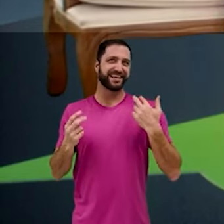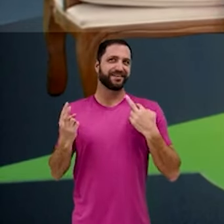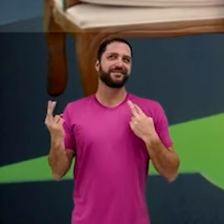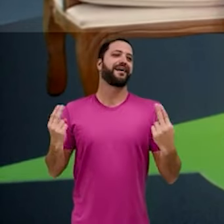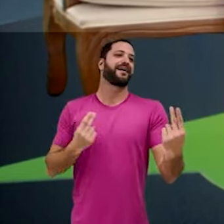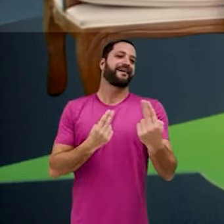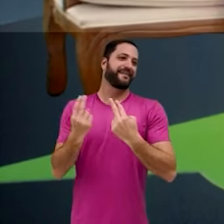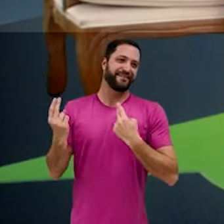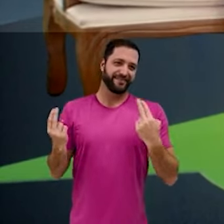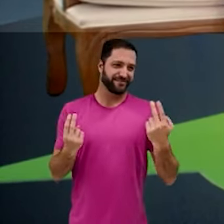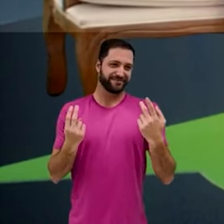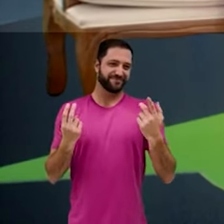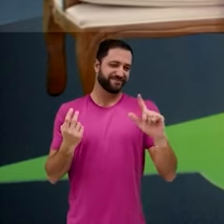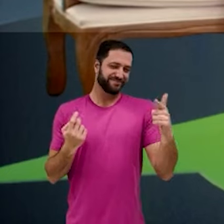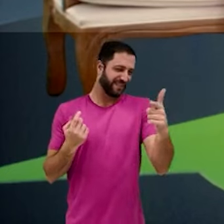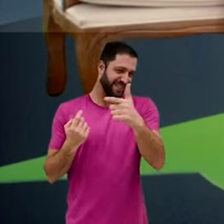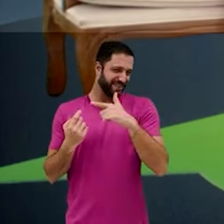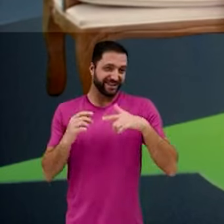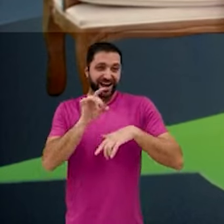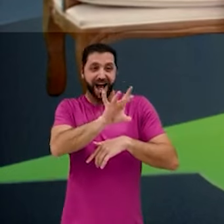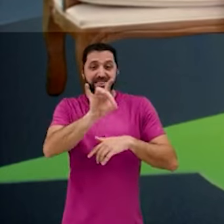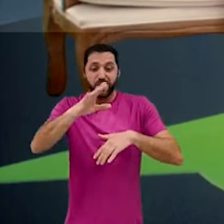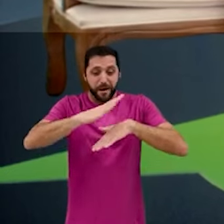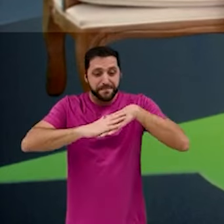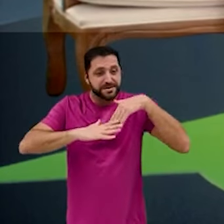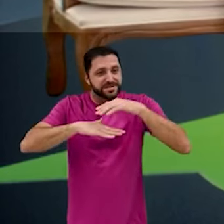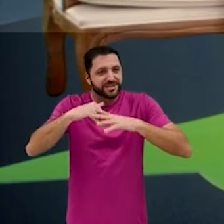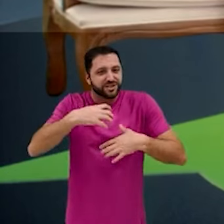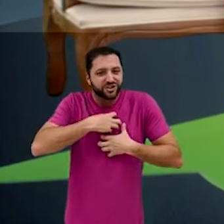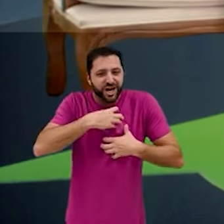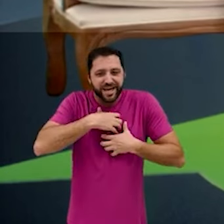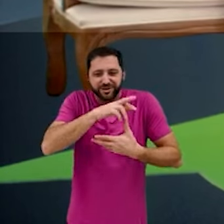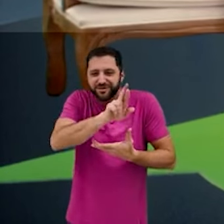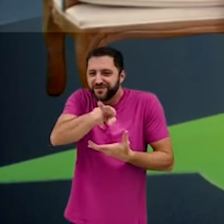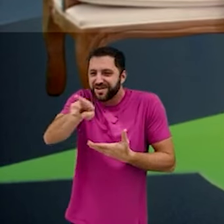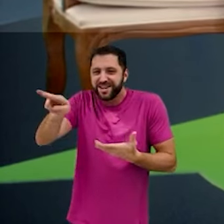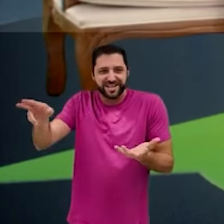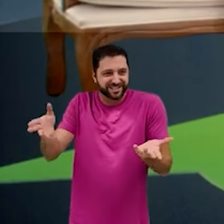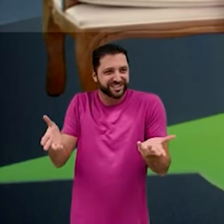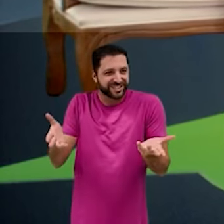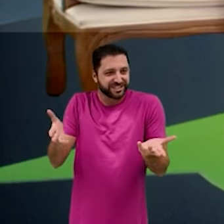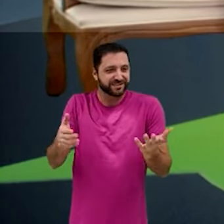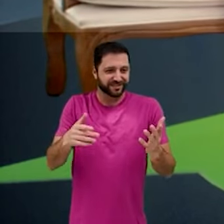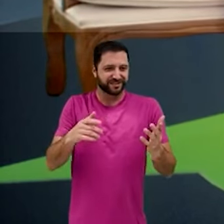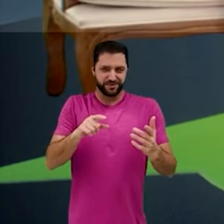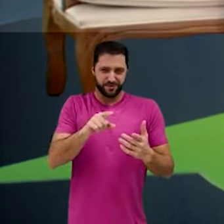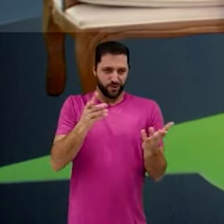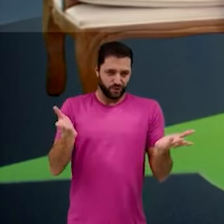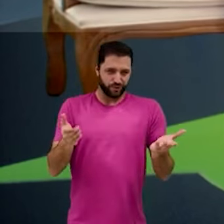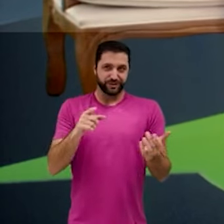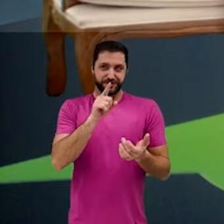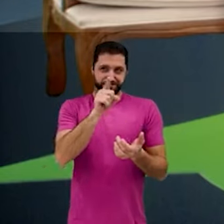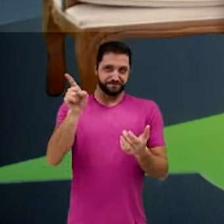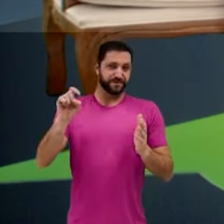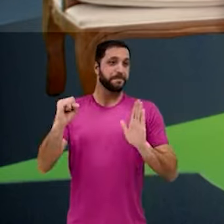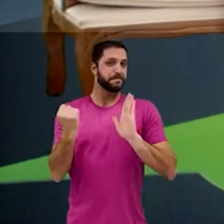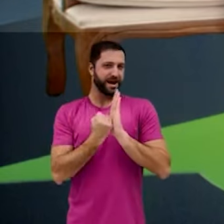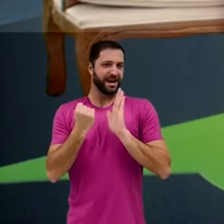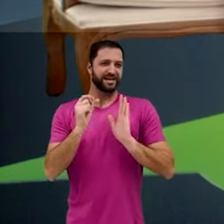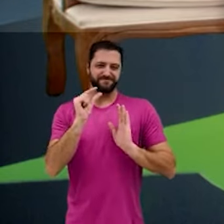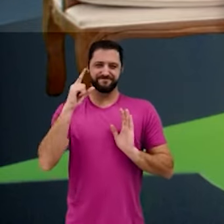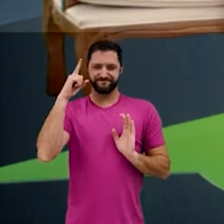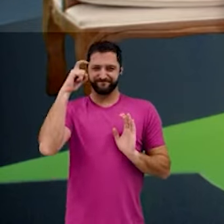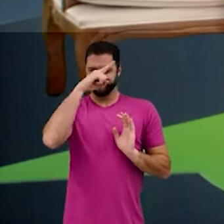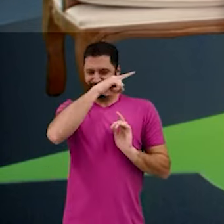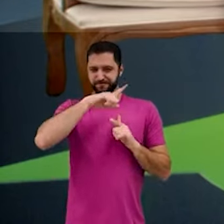essência, concorrência. E ninguém concorre na essência. Não. Todo mundo trazendo a sua personalidade para o negócio, e hoje a dificuldade das